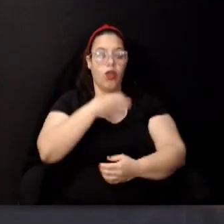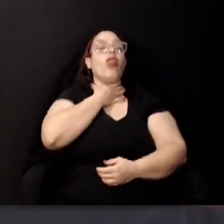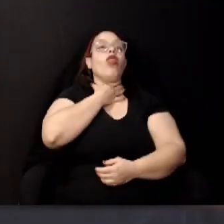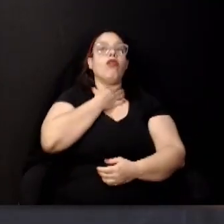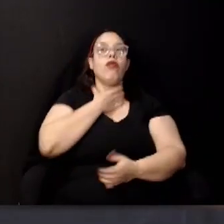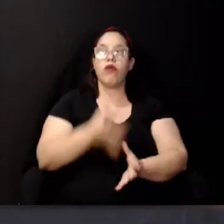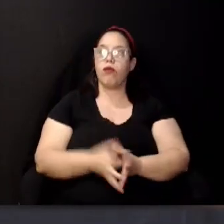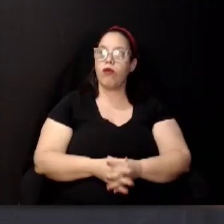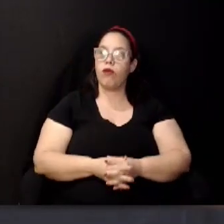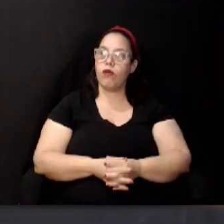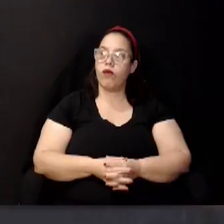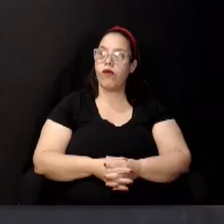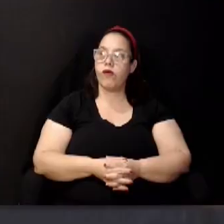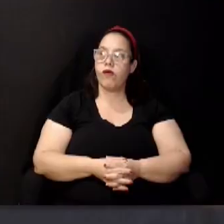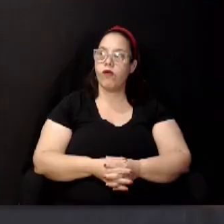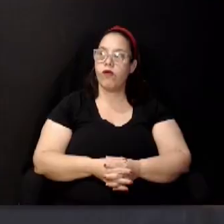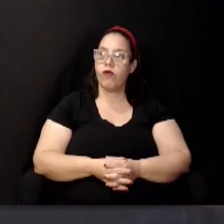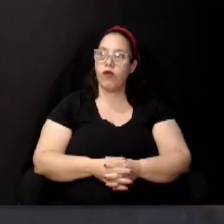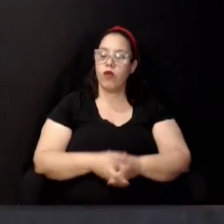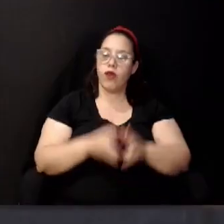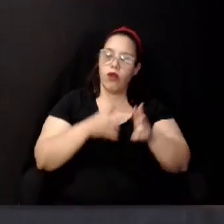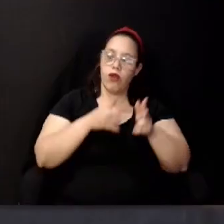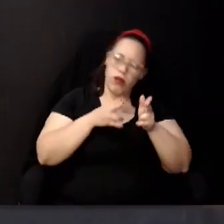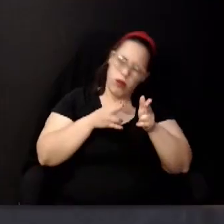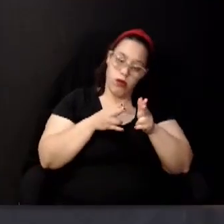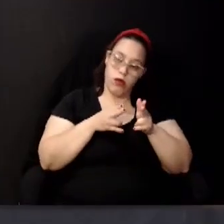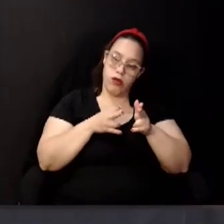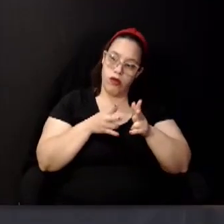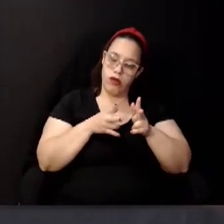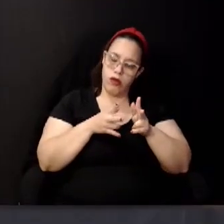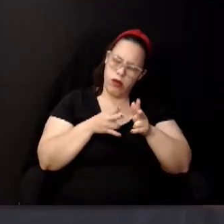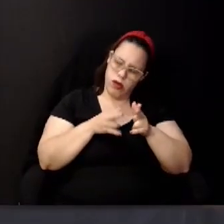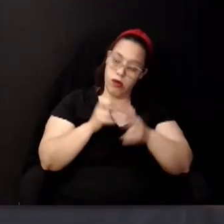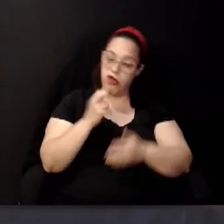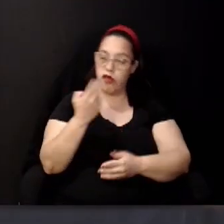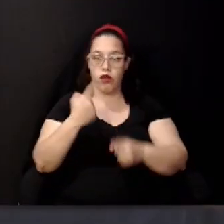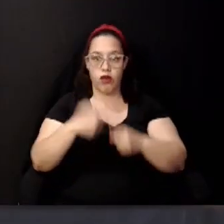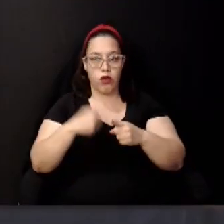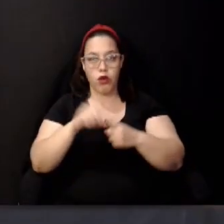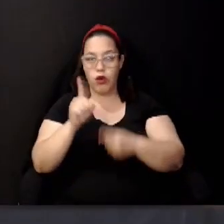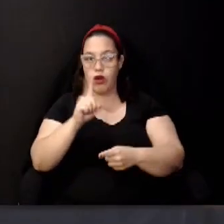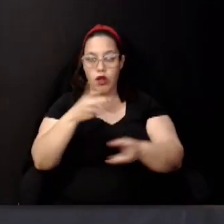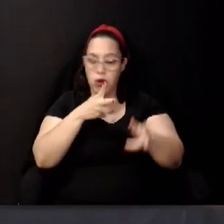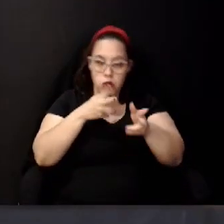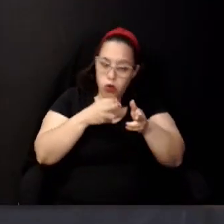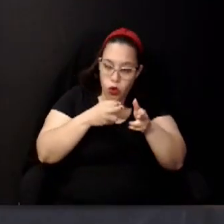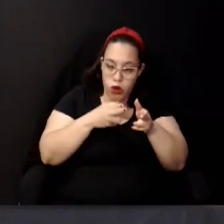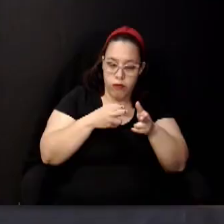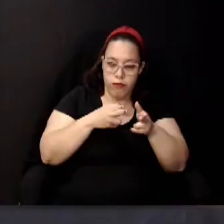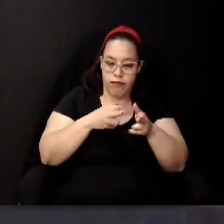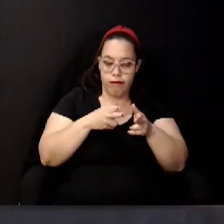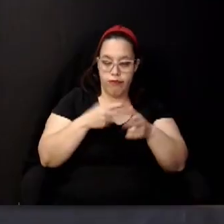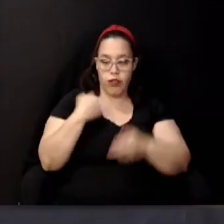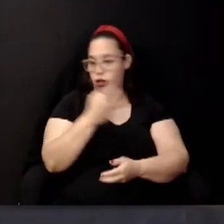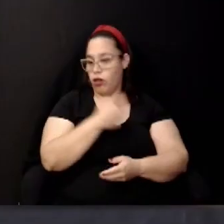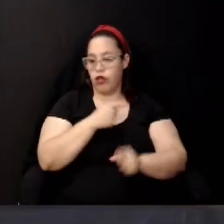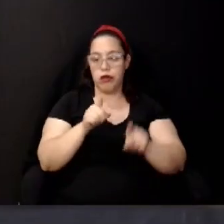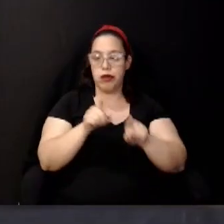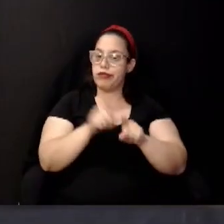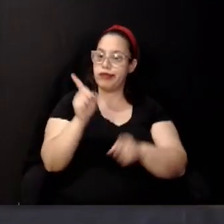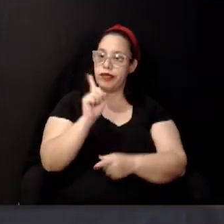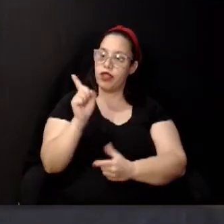se o seu filho está dormindo, ou por que ele não dorme, né? Que a gente também não.